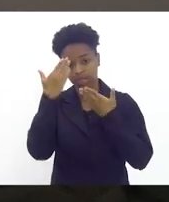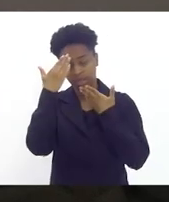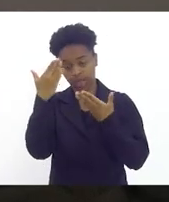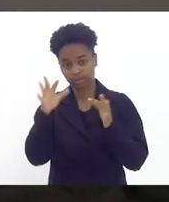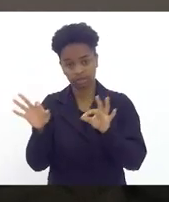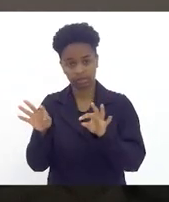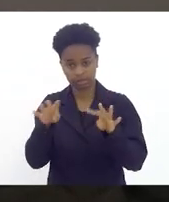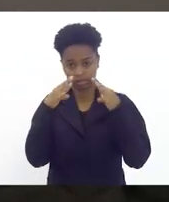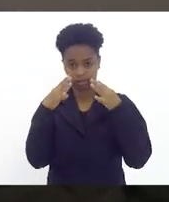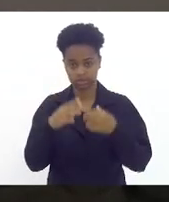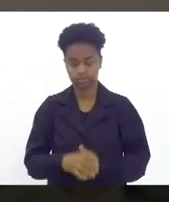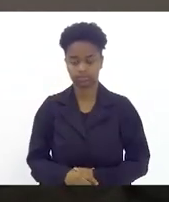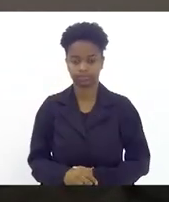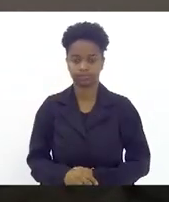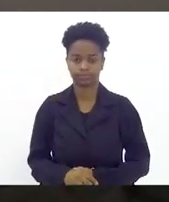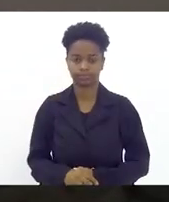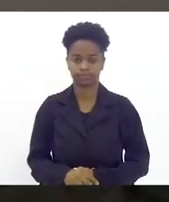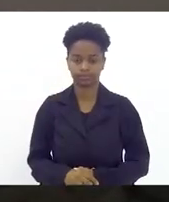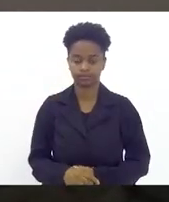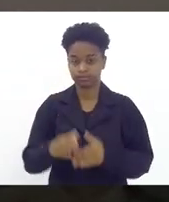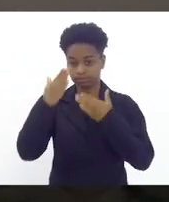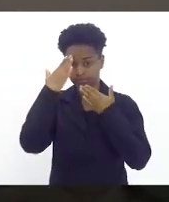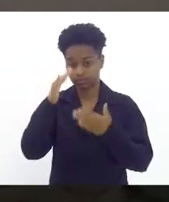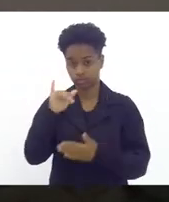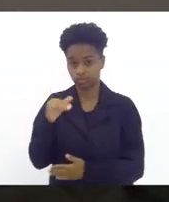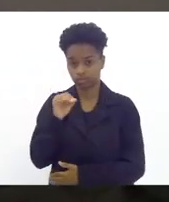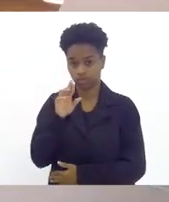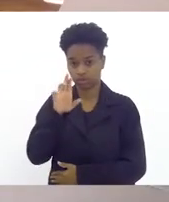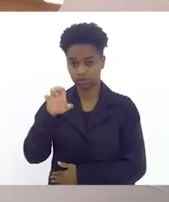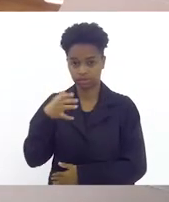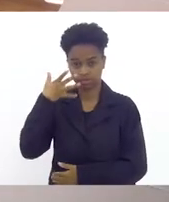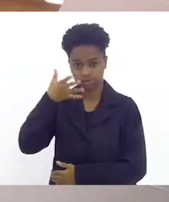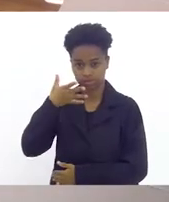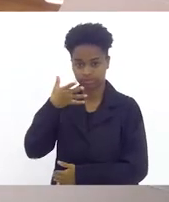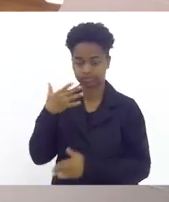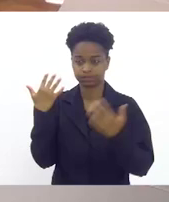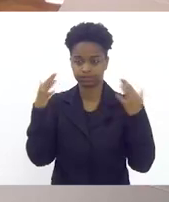pela atenção Obrigado Jorge pela exposição